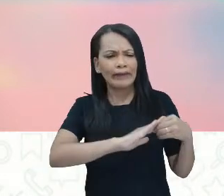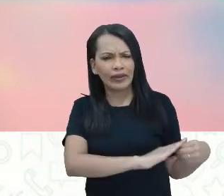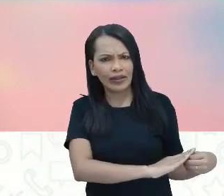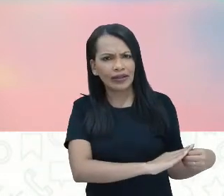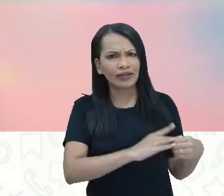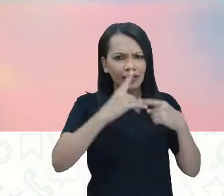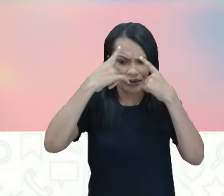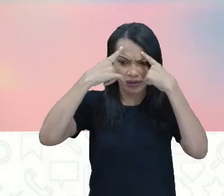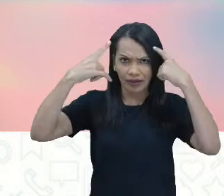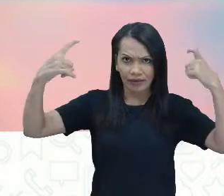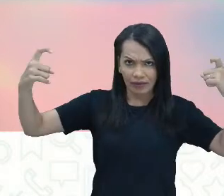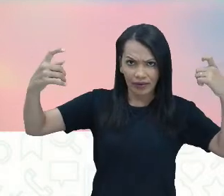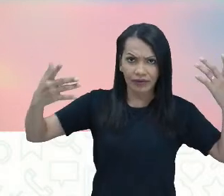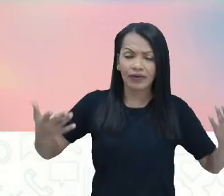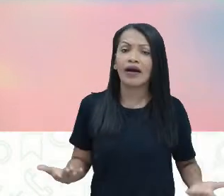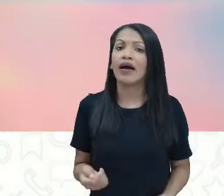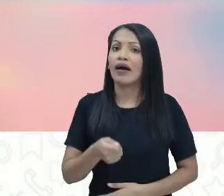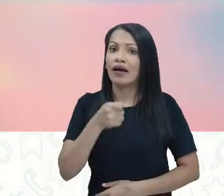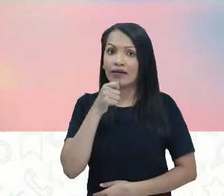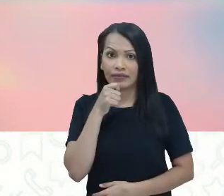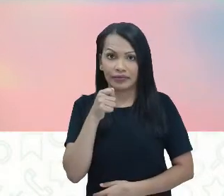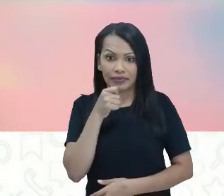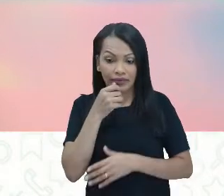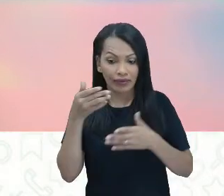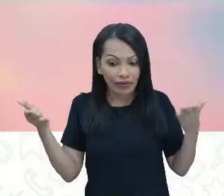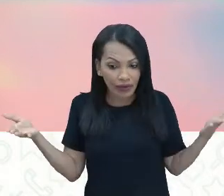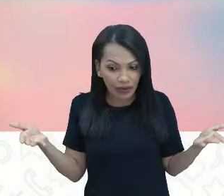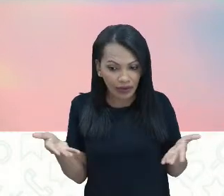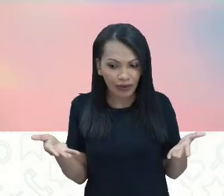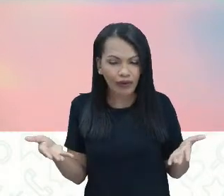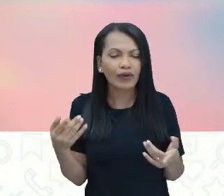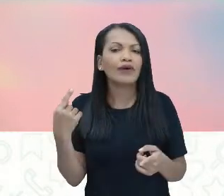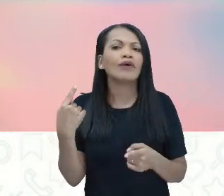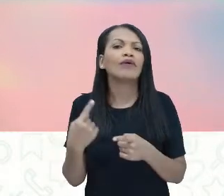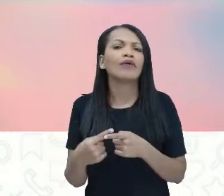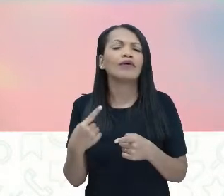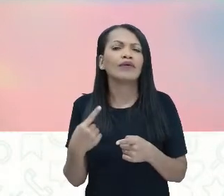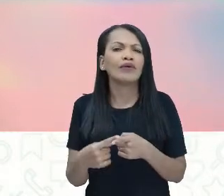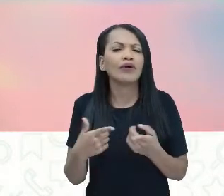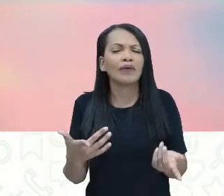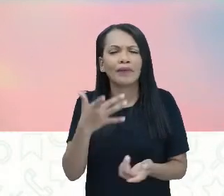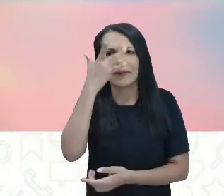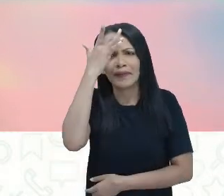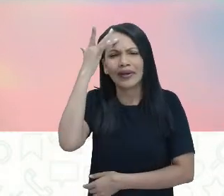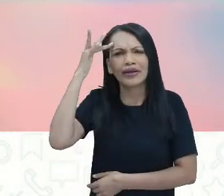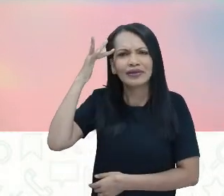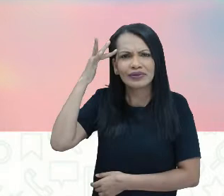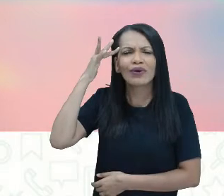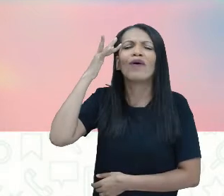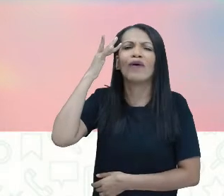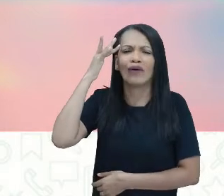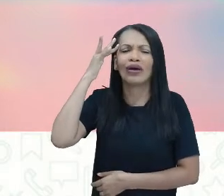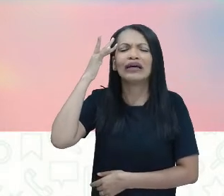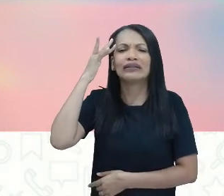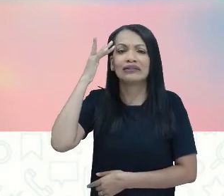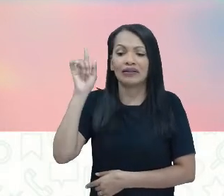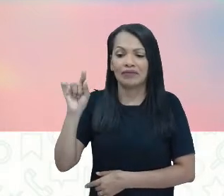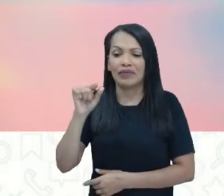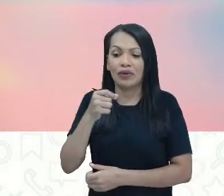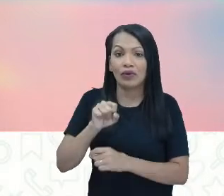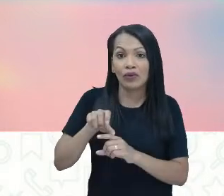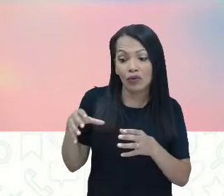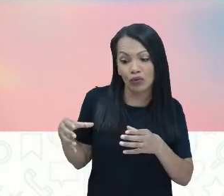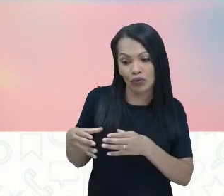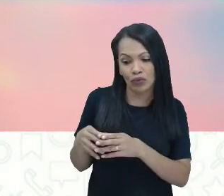e violência, ainda nos dias atuais, por parte de pessoas e instituições sociais.